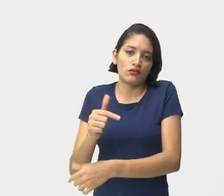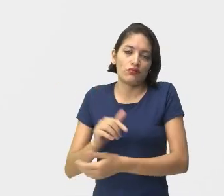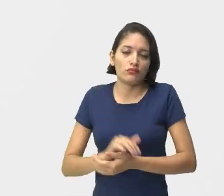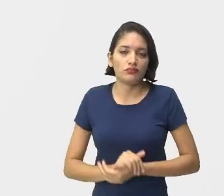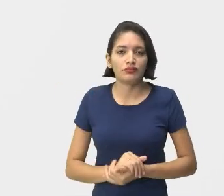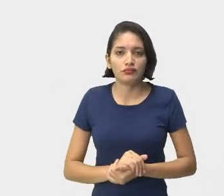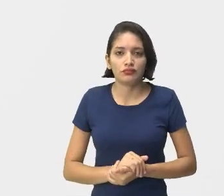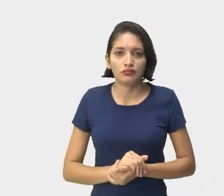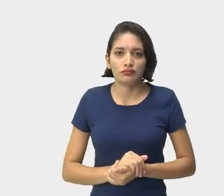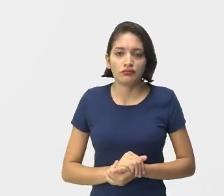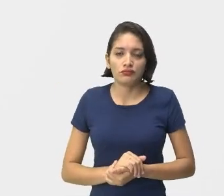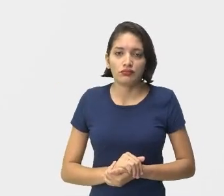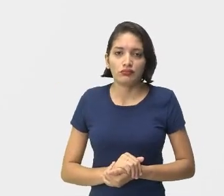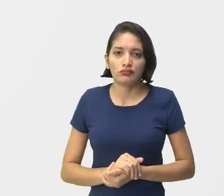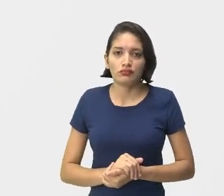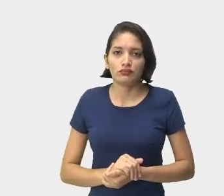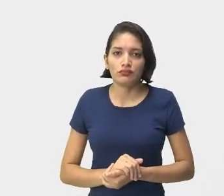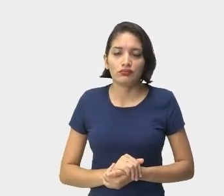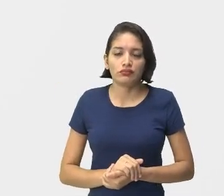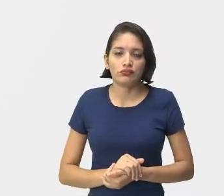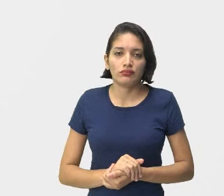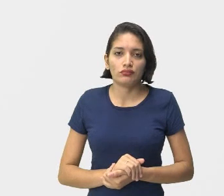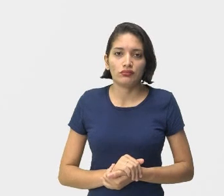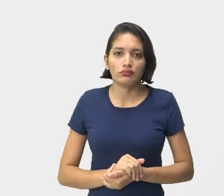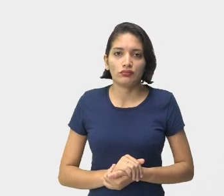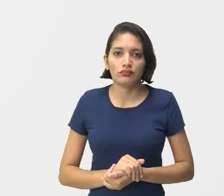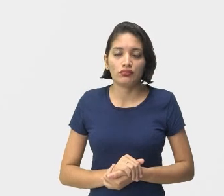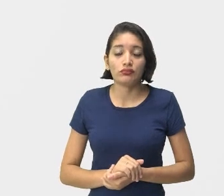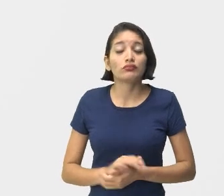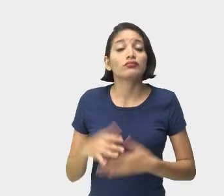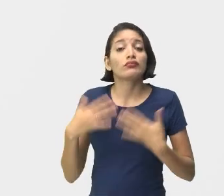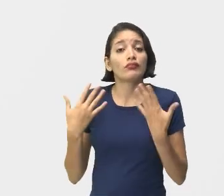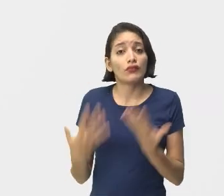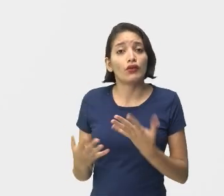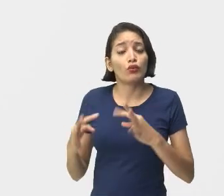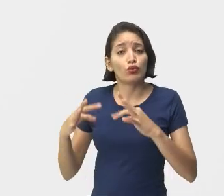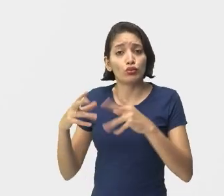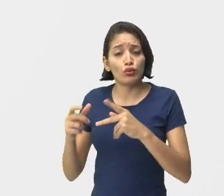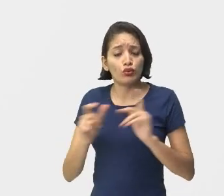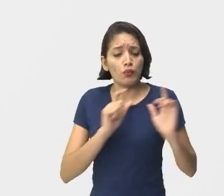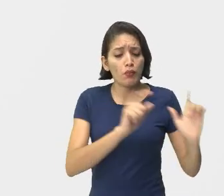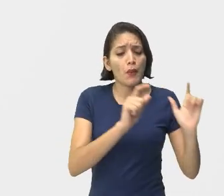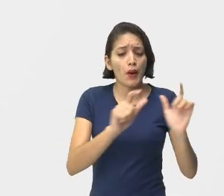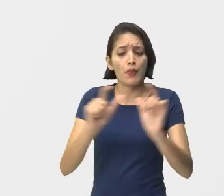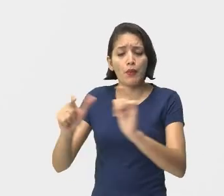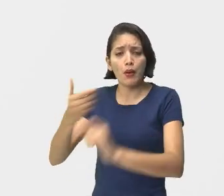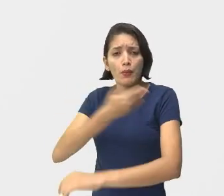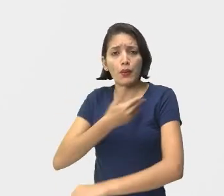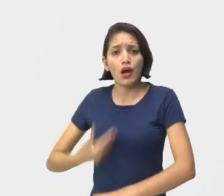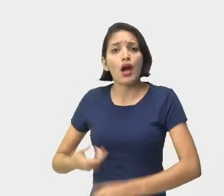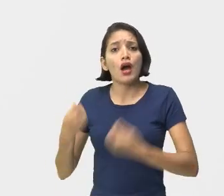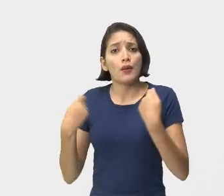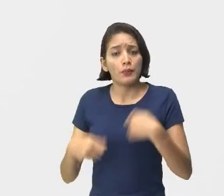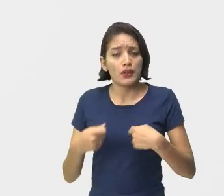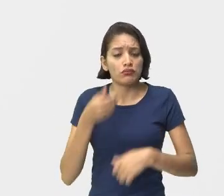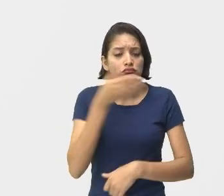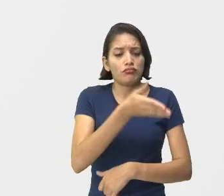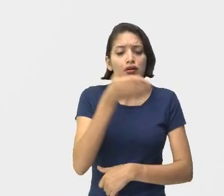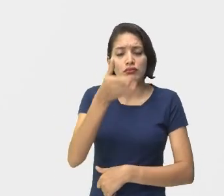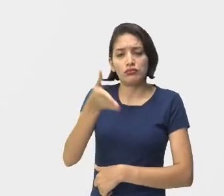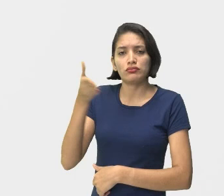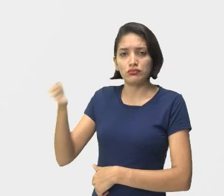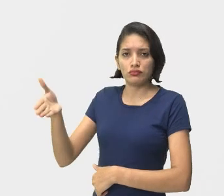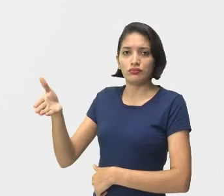isso. É abstrato. É uma abstração. A lei diz que todos os ambientes públicos têm que oferecer acesso.